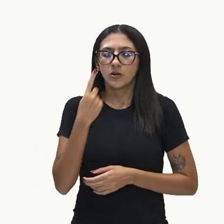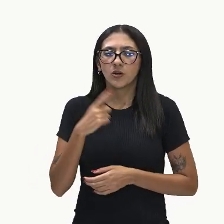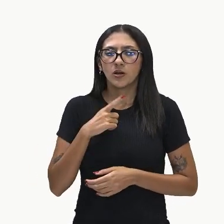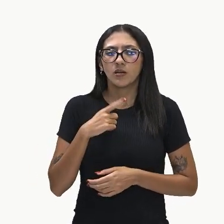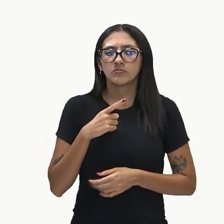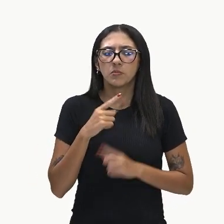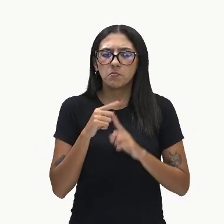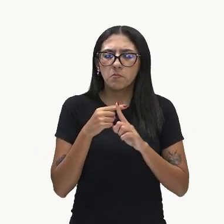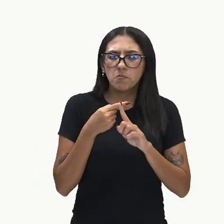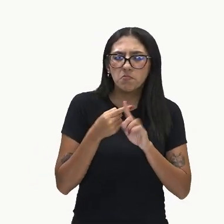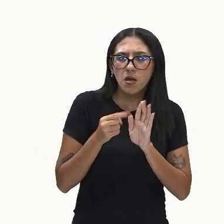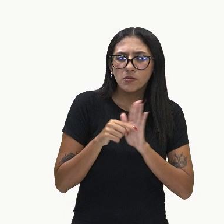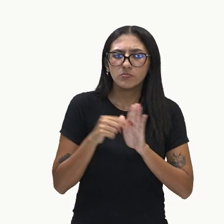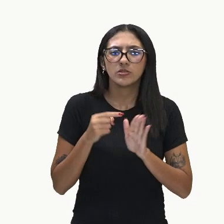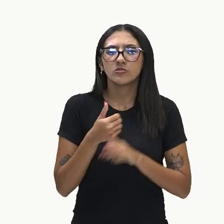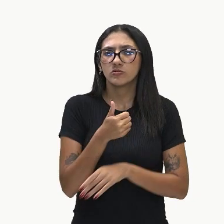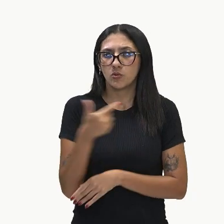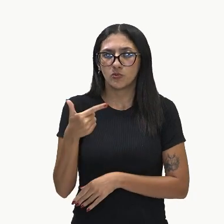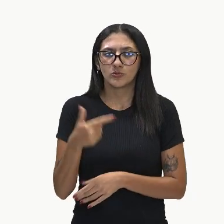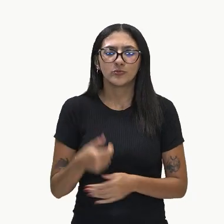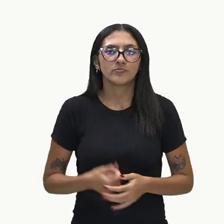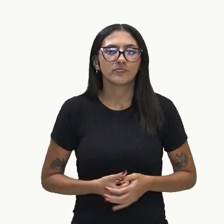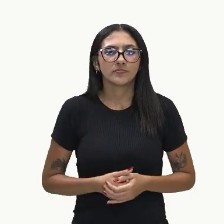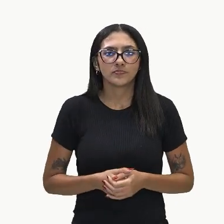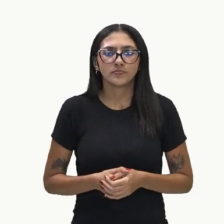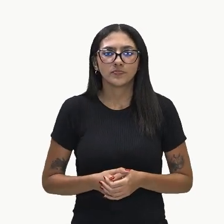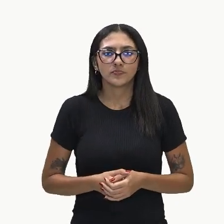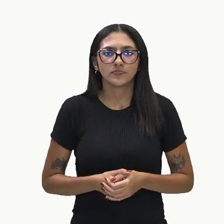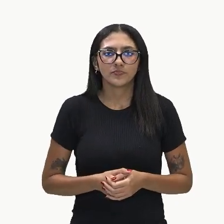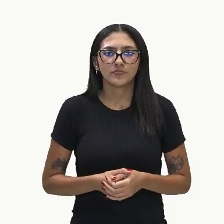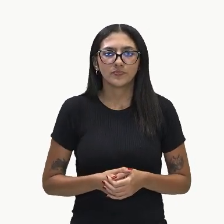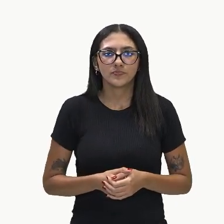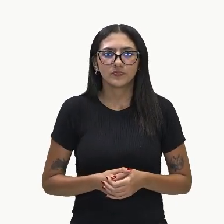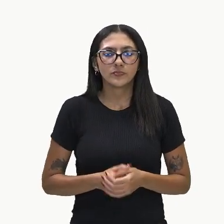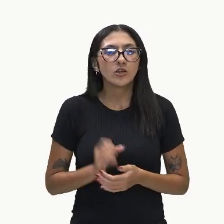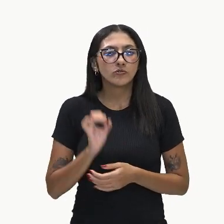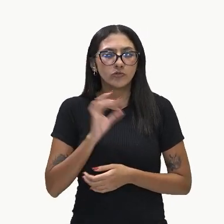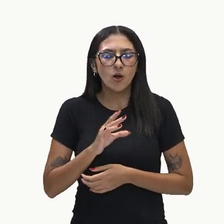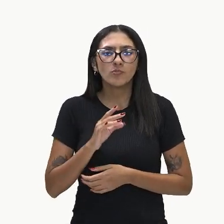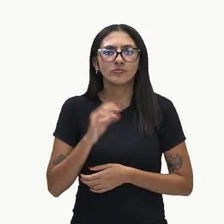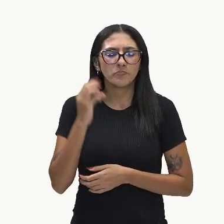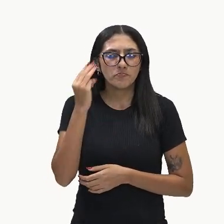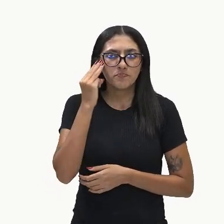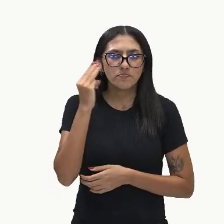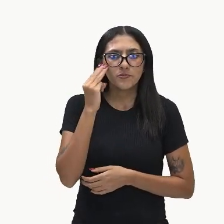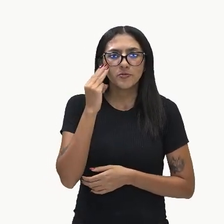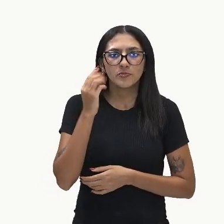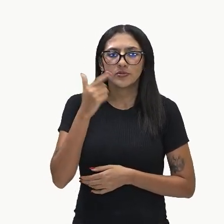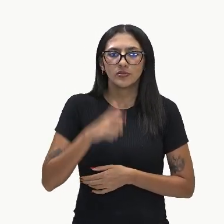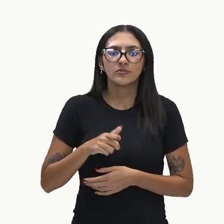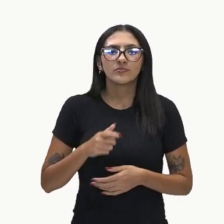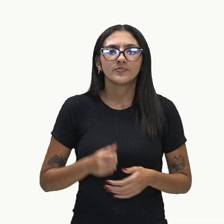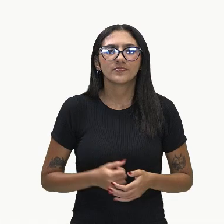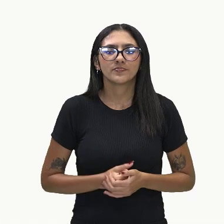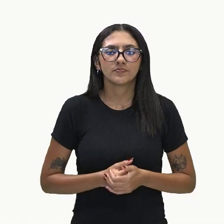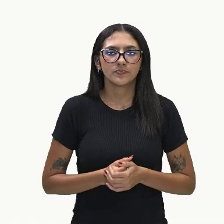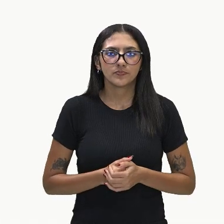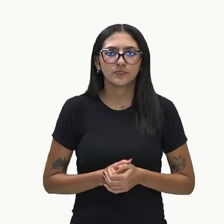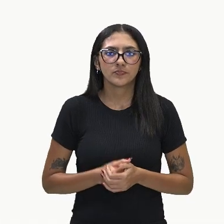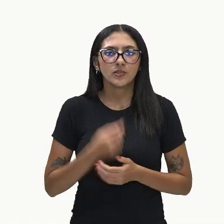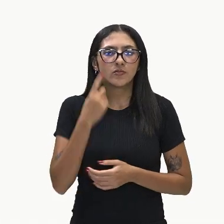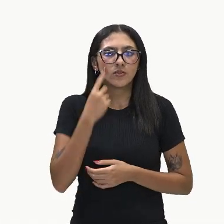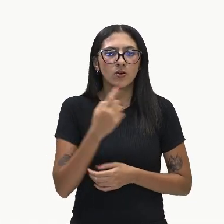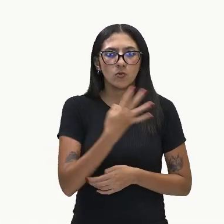12. Tudo bem? Aqui, só para a gente fixar bem, ó, passando esse aqui, ó, para o outro lado,